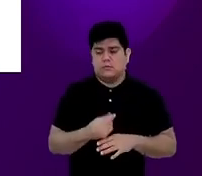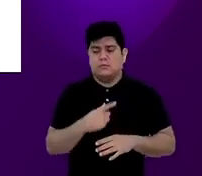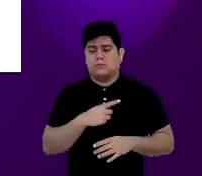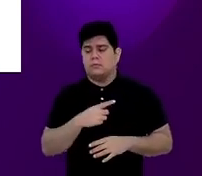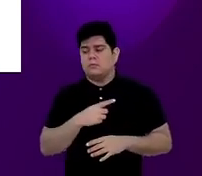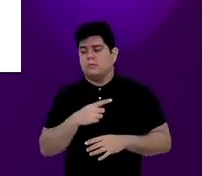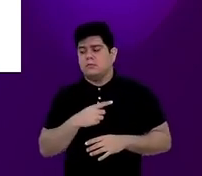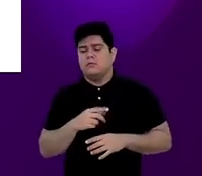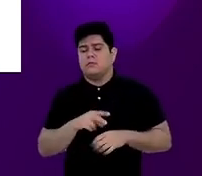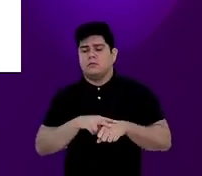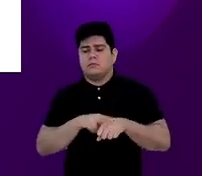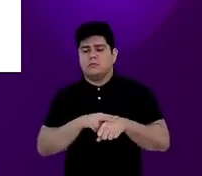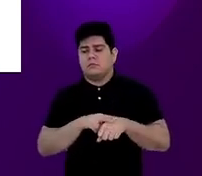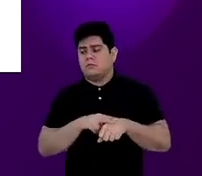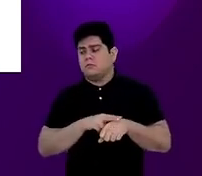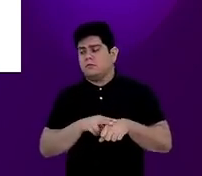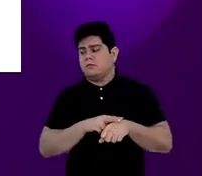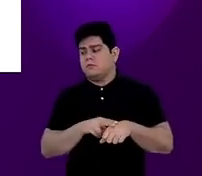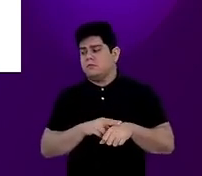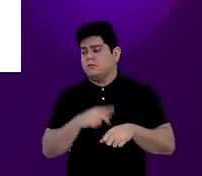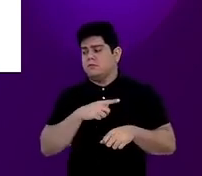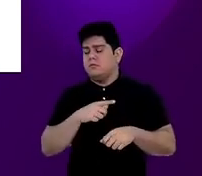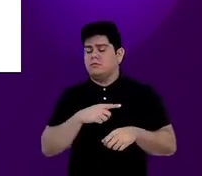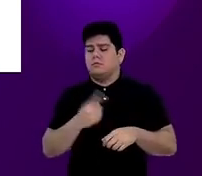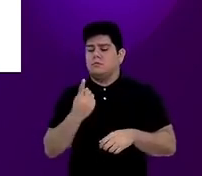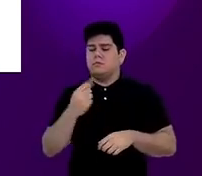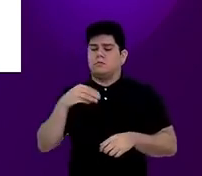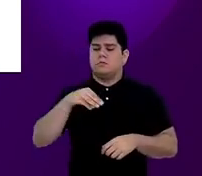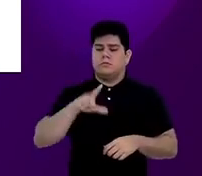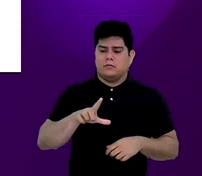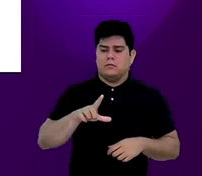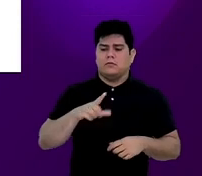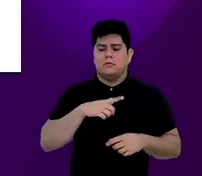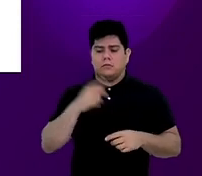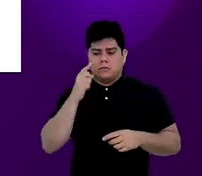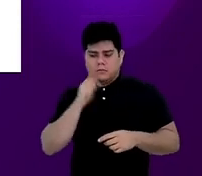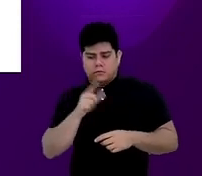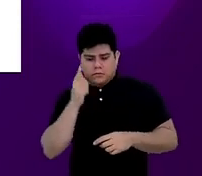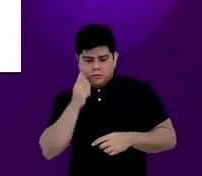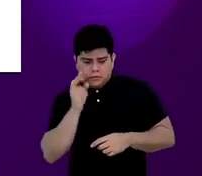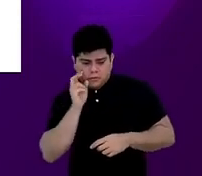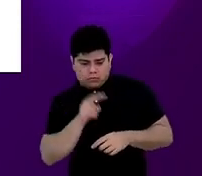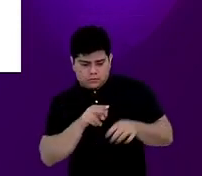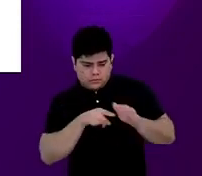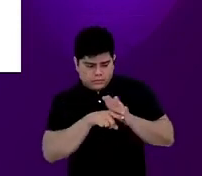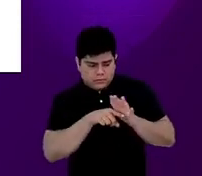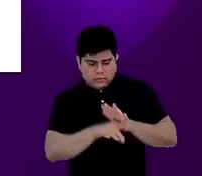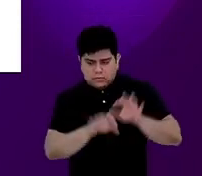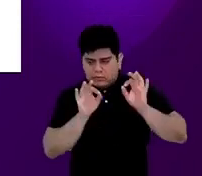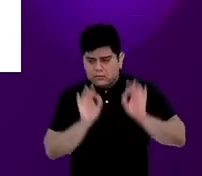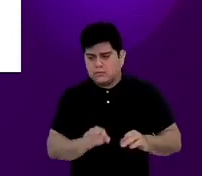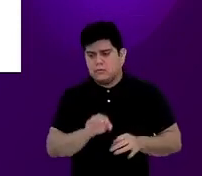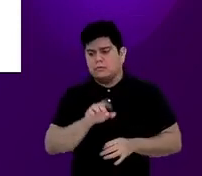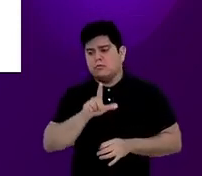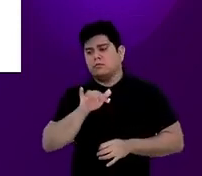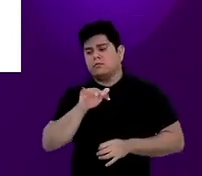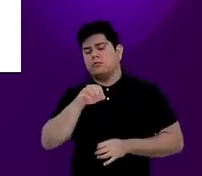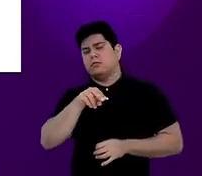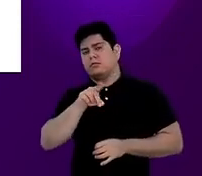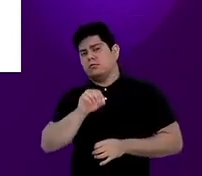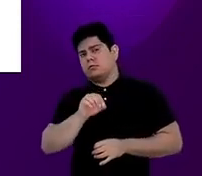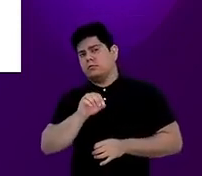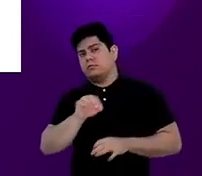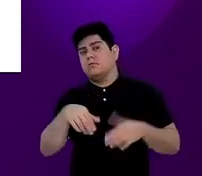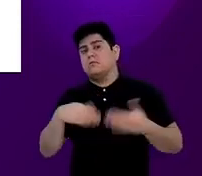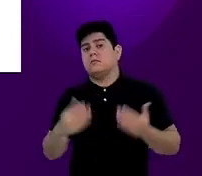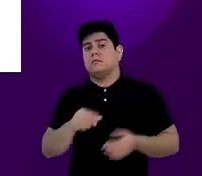o verde fluorescente em torno de 1 ml superficial, 1 ml profundo, e com isso você consegue ter o mapeamento exato do linfonodo sentinela. E qual a ideia do linfonodo